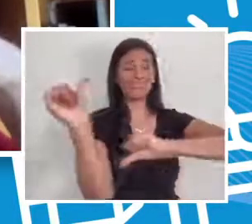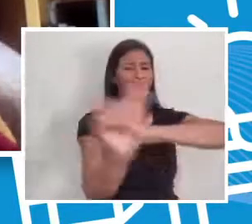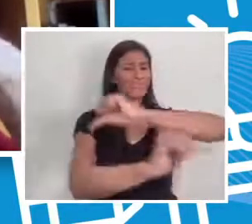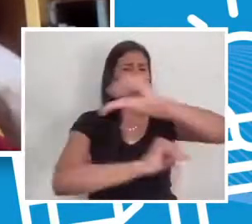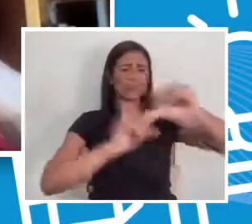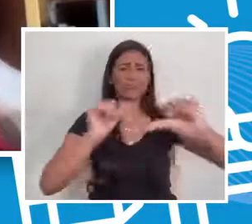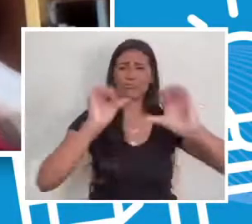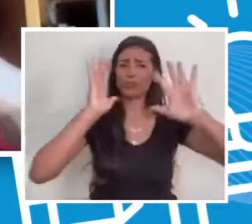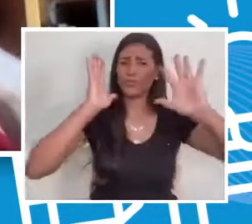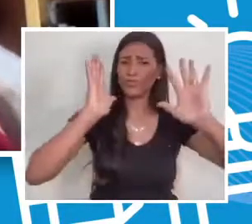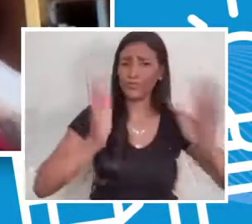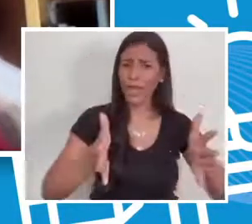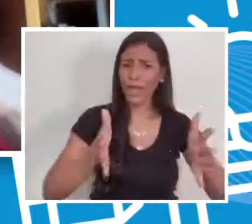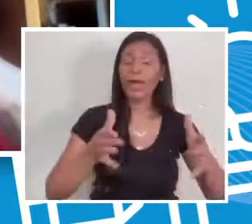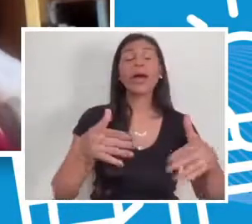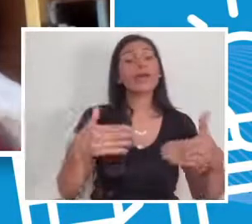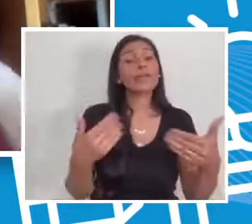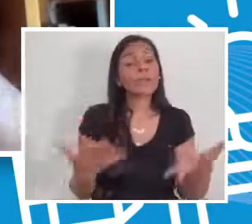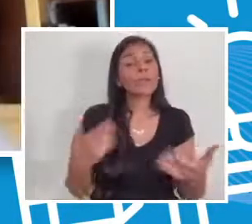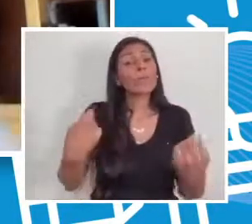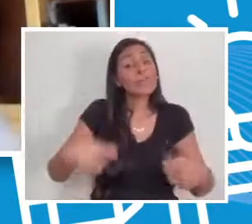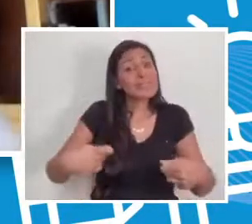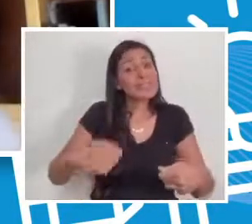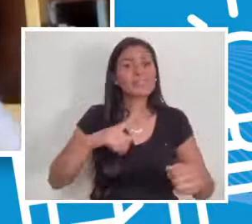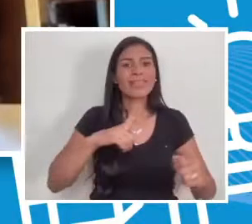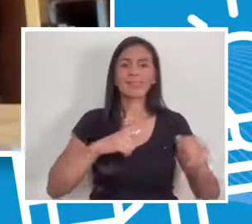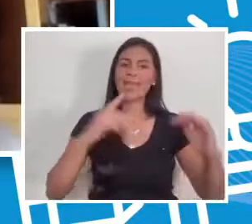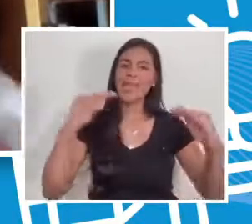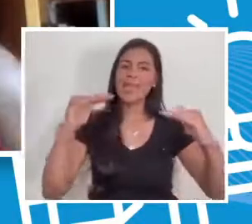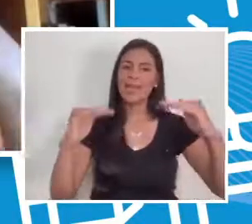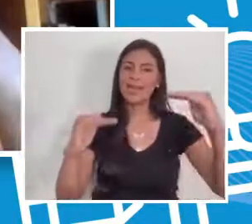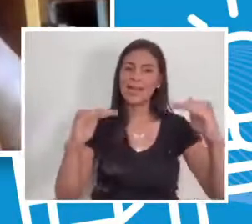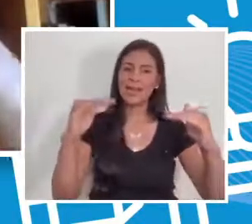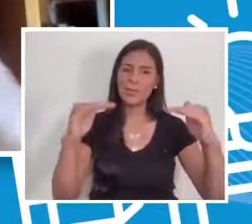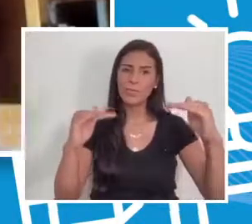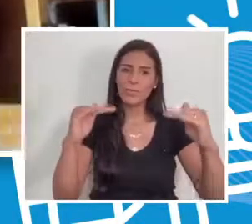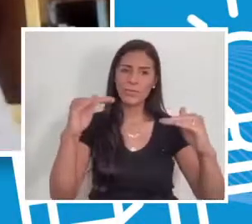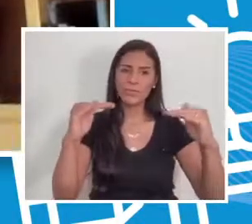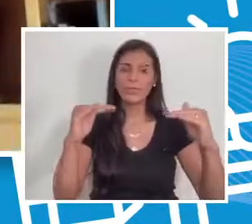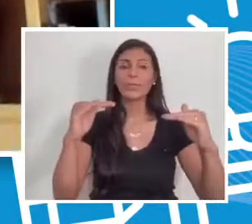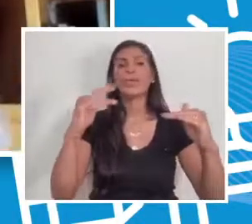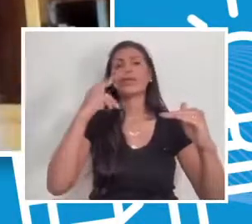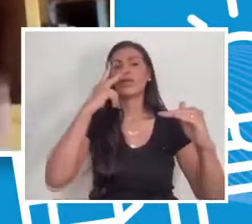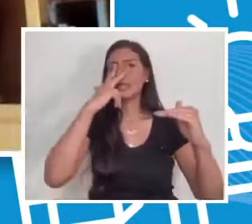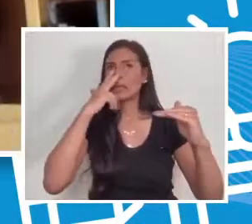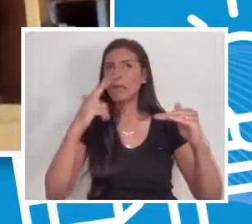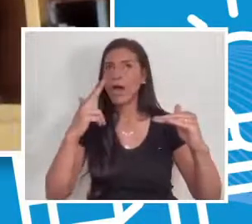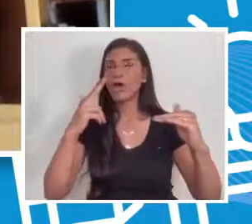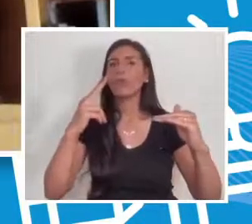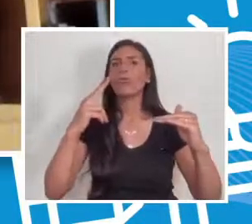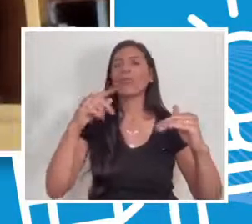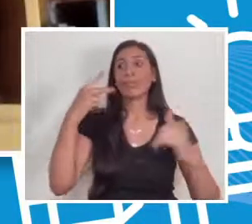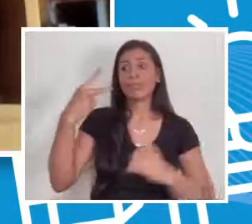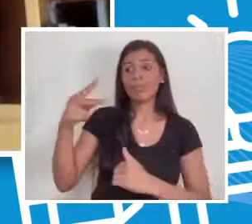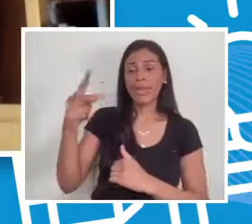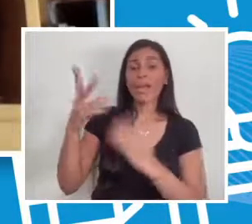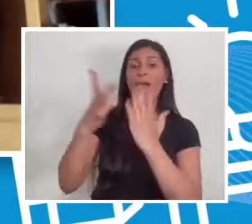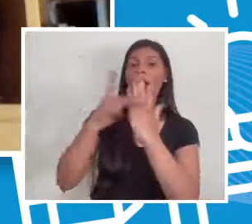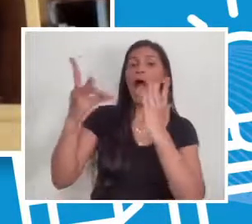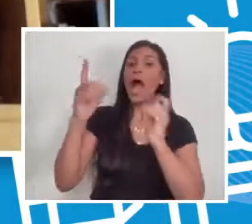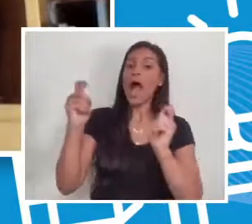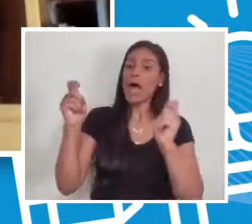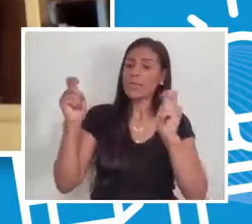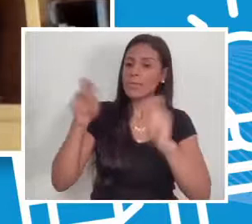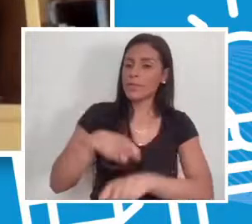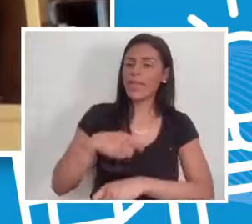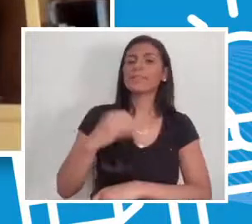um equilíbrio entre o desenvolvimento das habilidades muito essenciais para os nossos